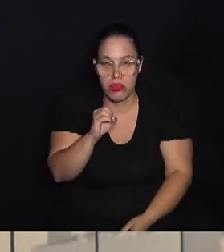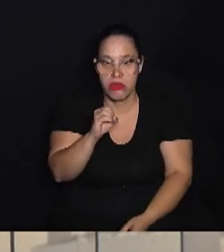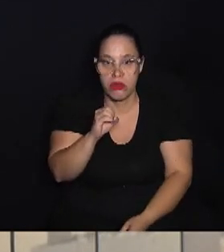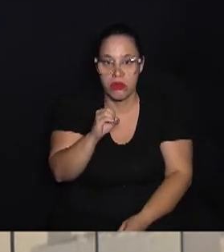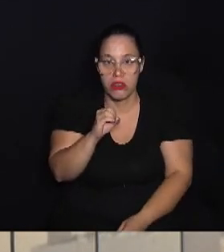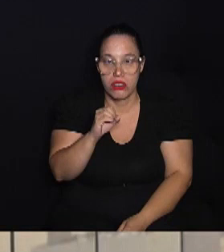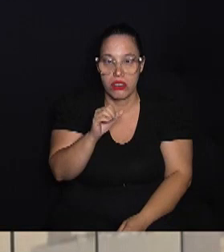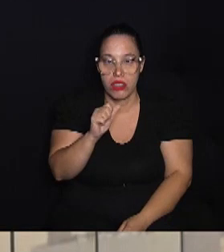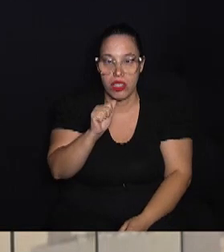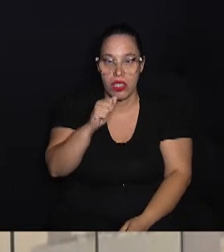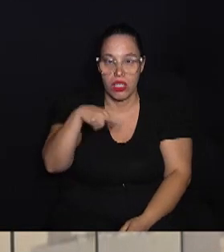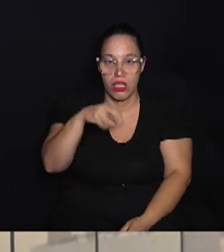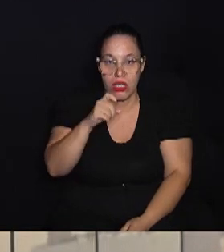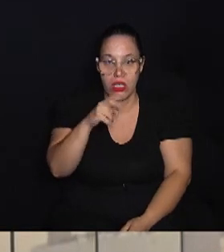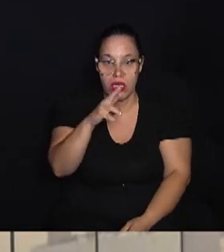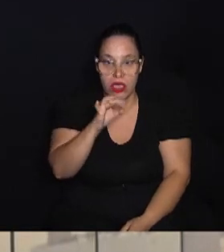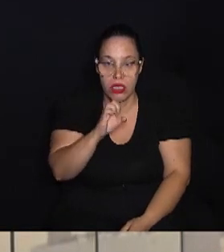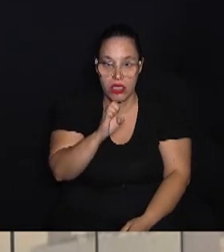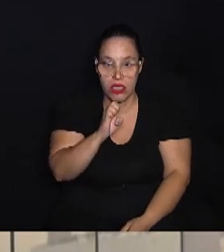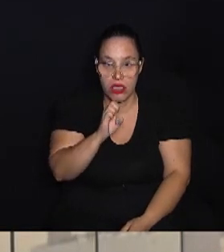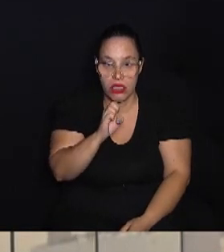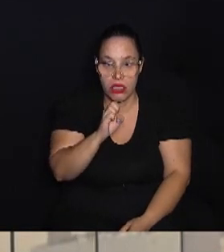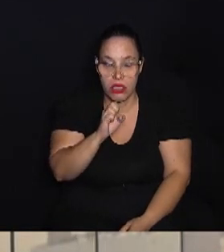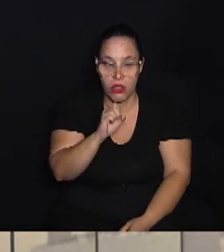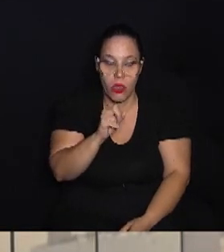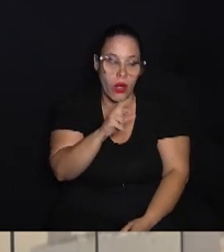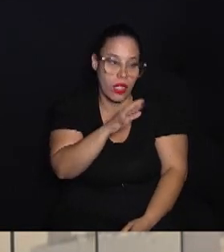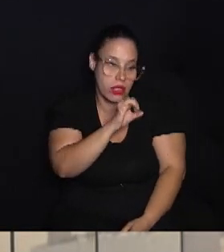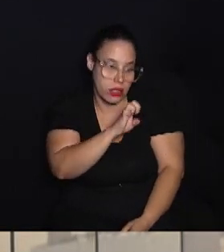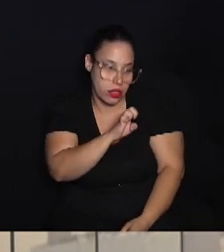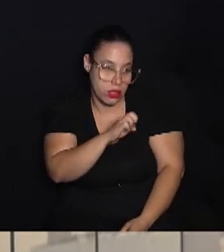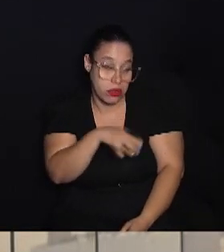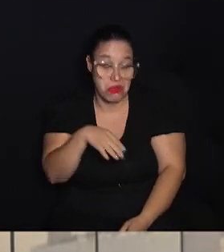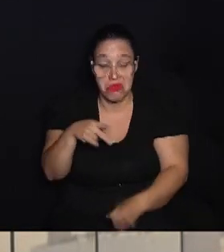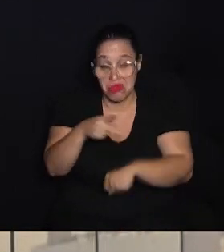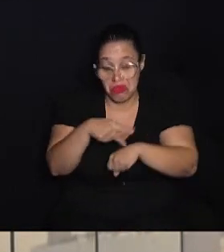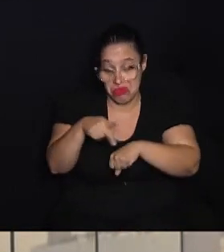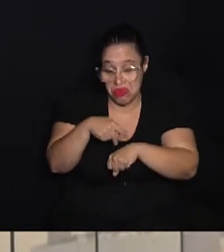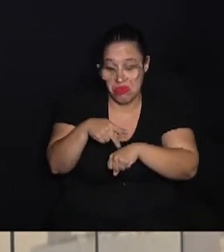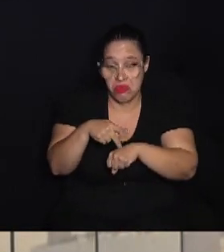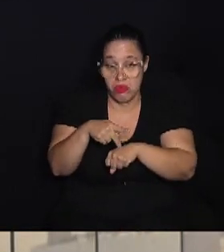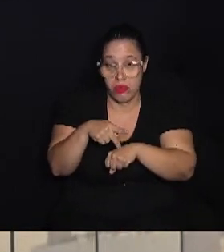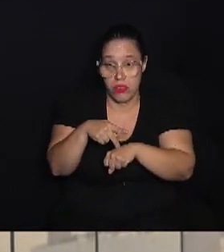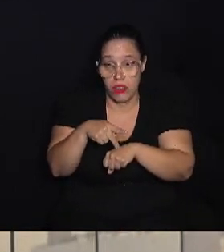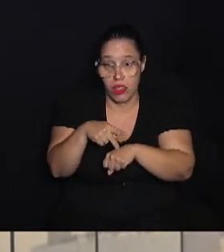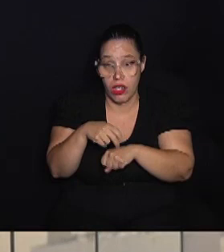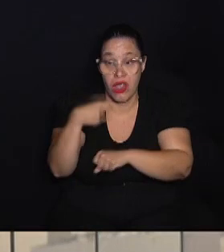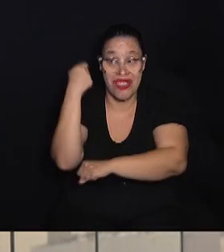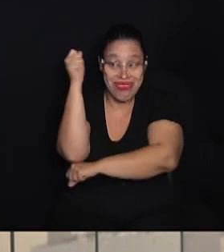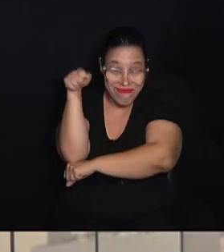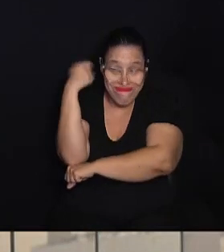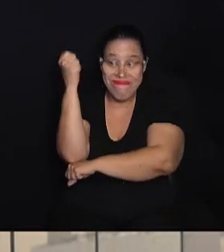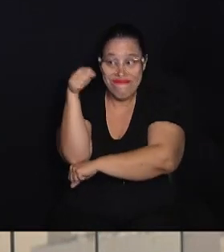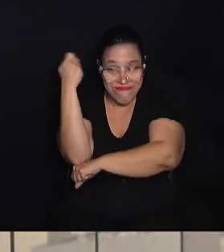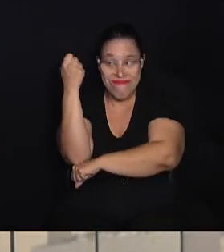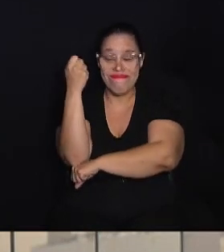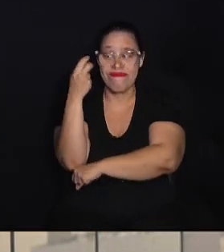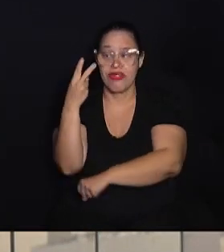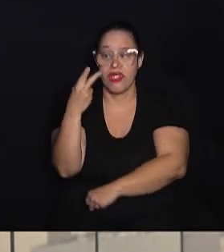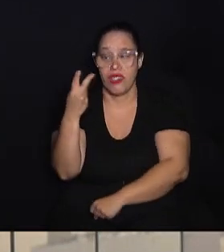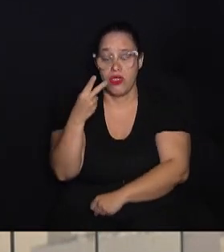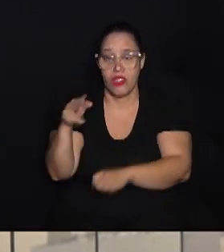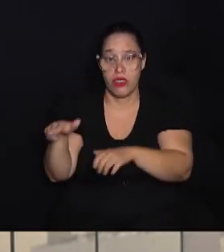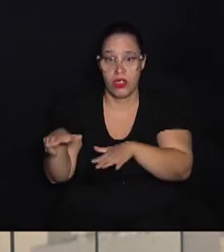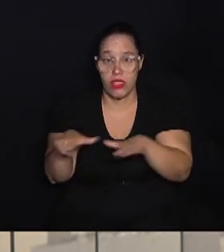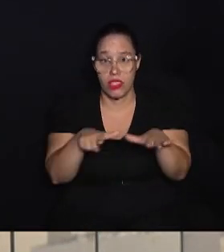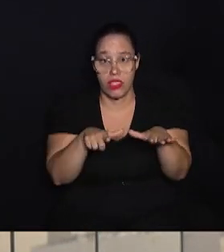os Andes, vêm ali pelo extremo oeste do país e vão, inclusive, até o Rio Grande do Sul. Há umas 2 semanas atrás, o Rio